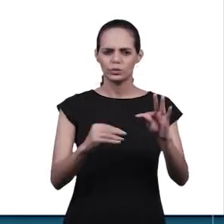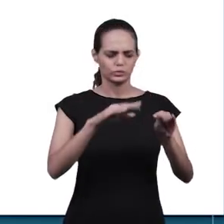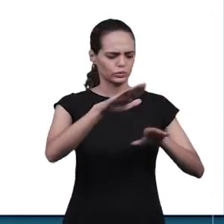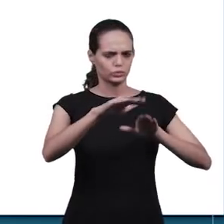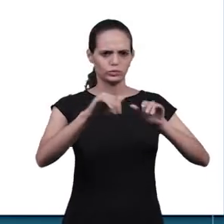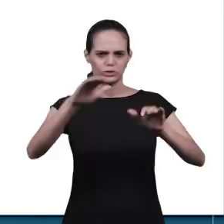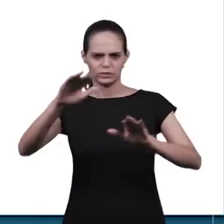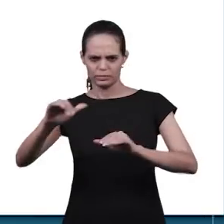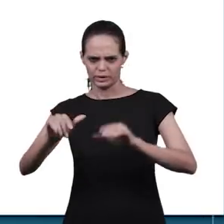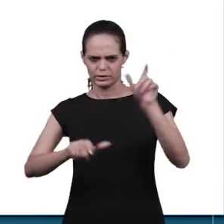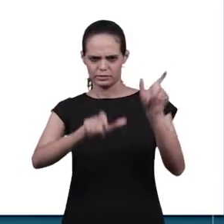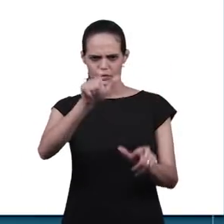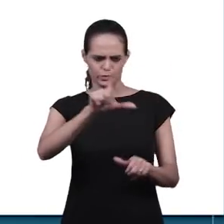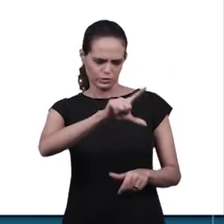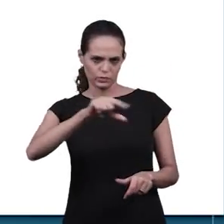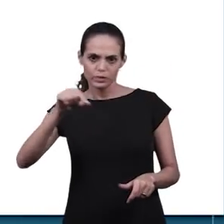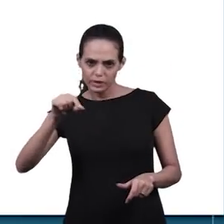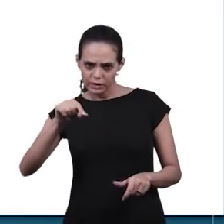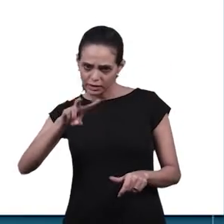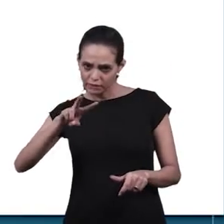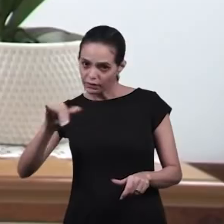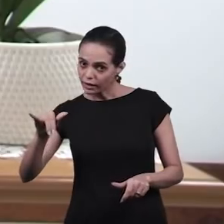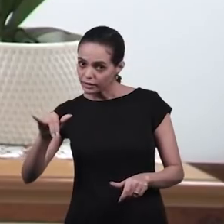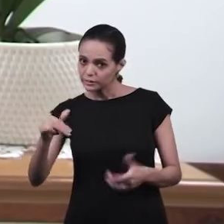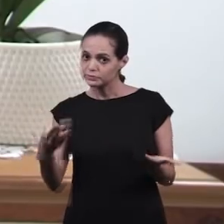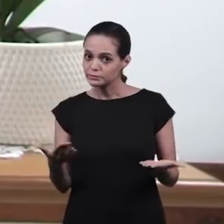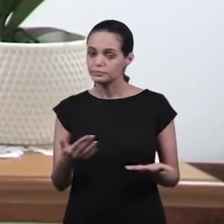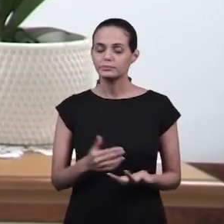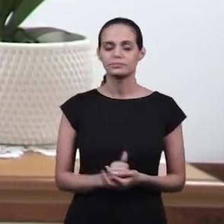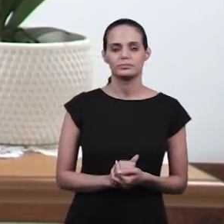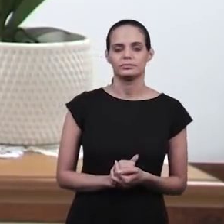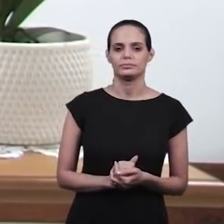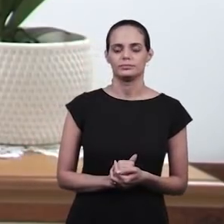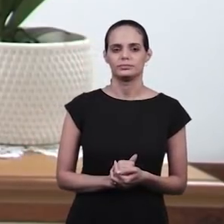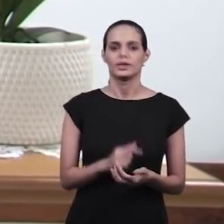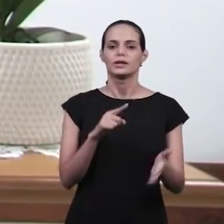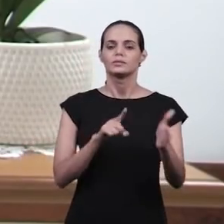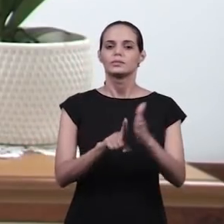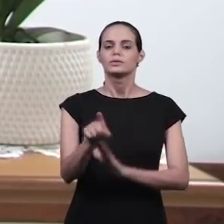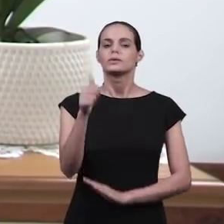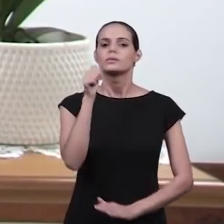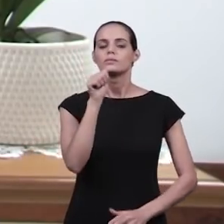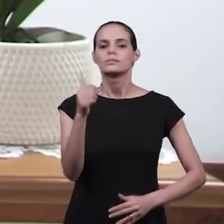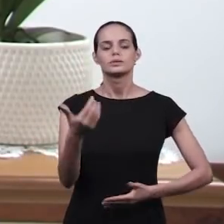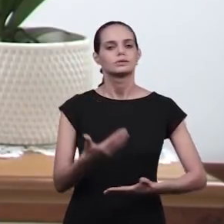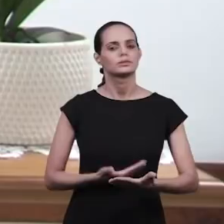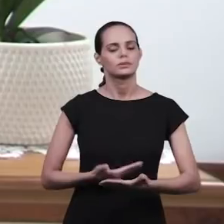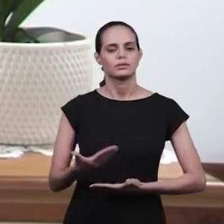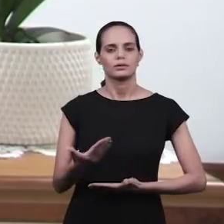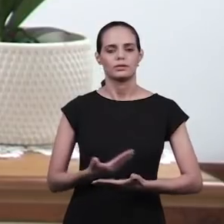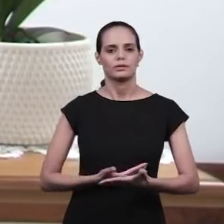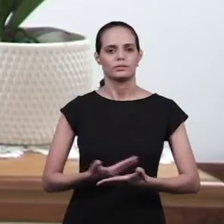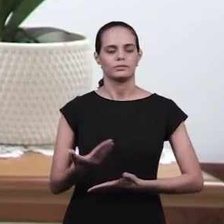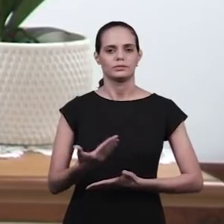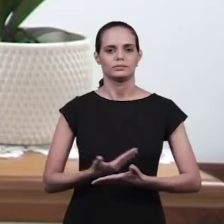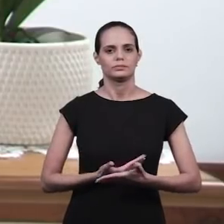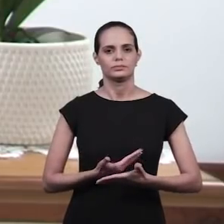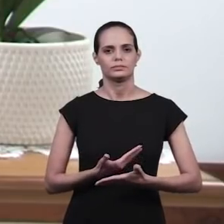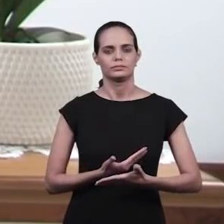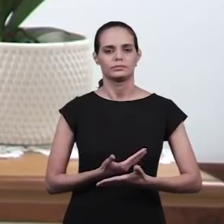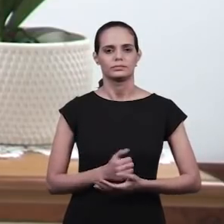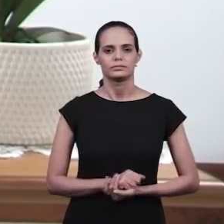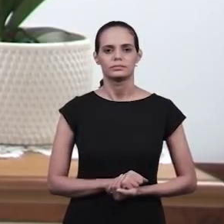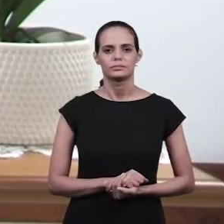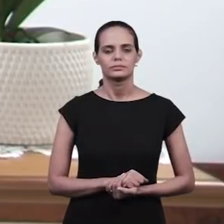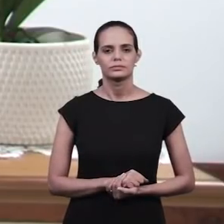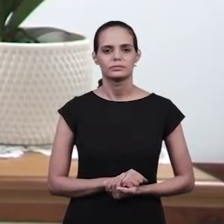os chamados serão escolhidos? Quem vai responder esta pergunta é uma senhora, Camila Costa Sintra Coelho,